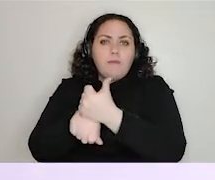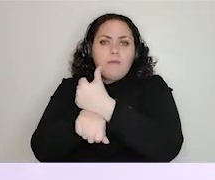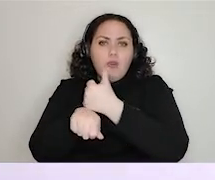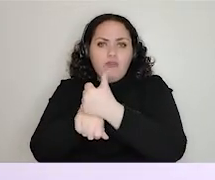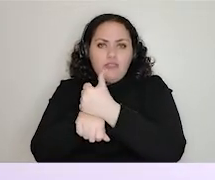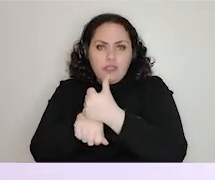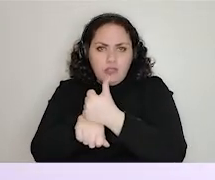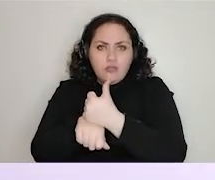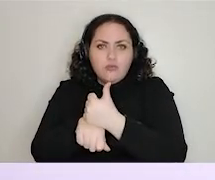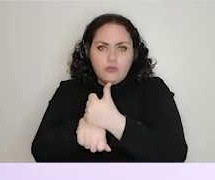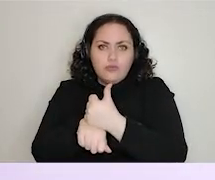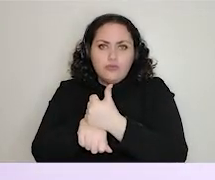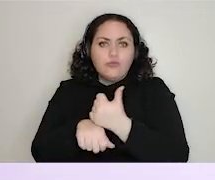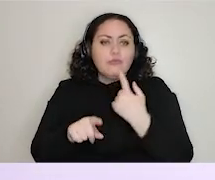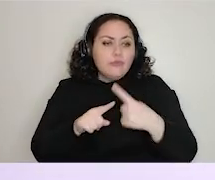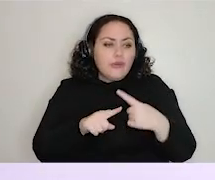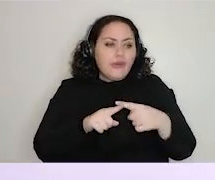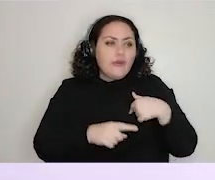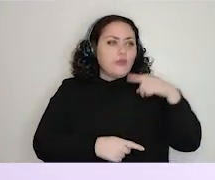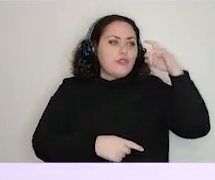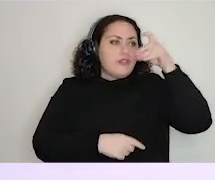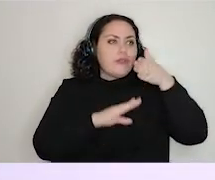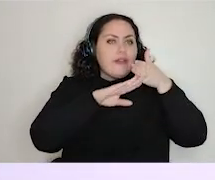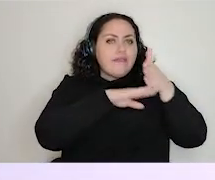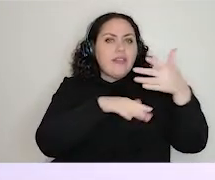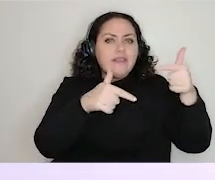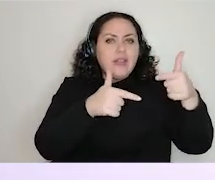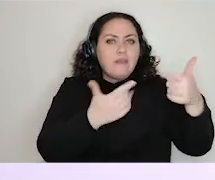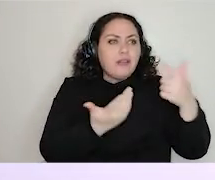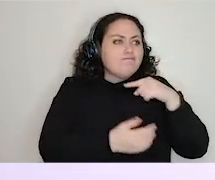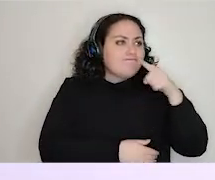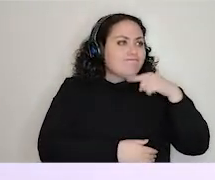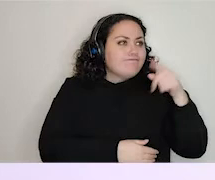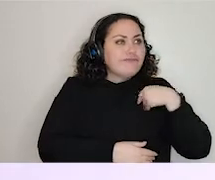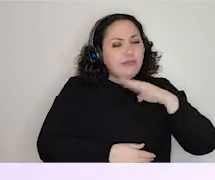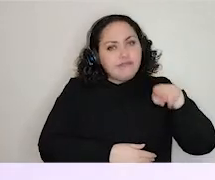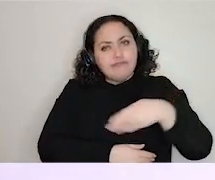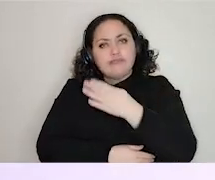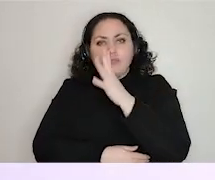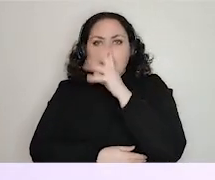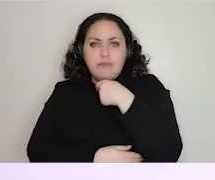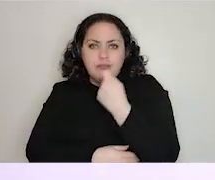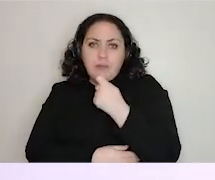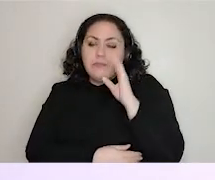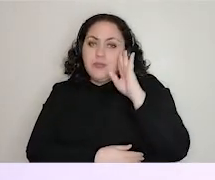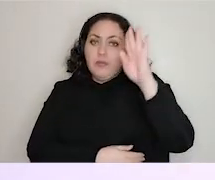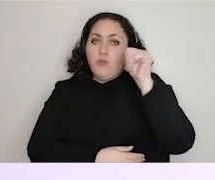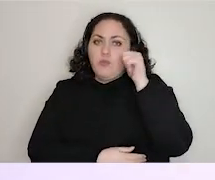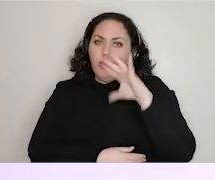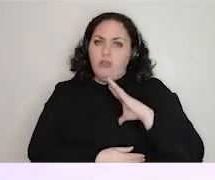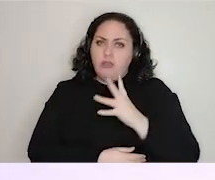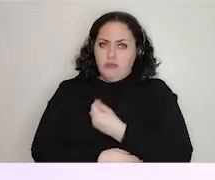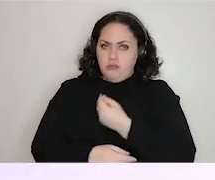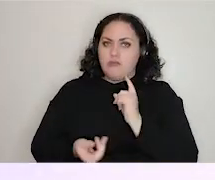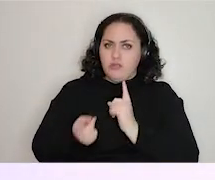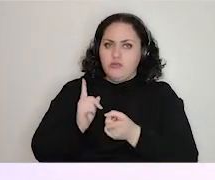ela ser a única opção, por conta de dificuldade de acesso ao mercado formal de trabalho, para as mulheres trans e travestis